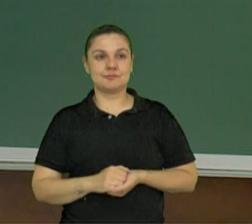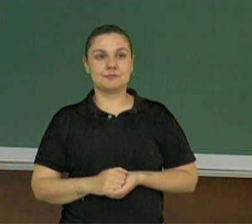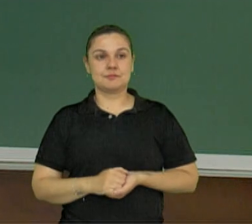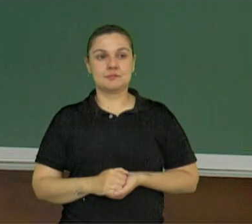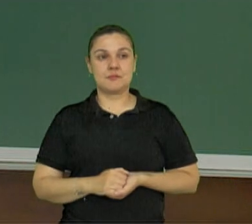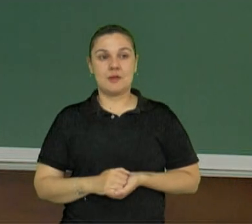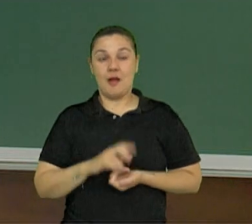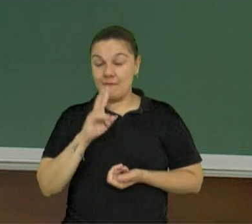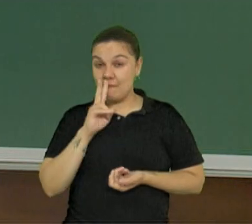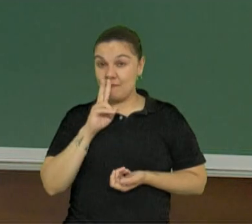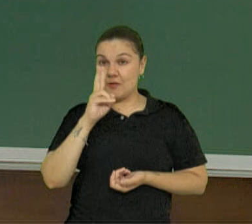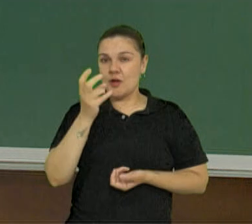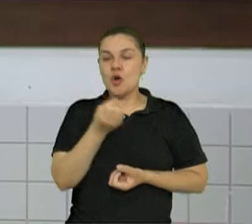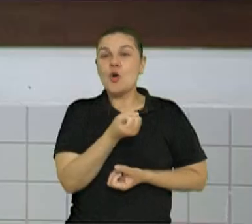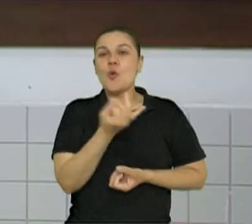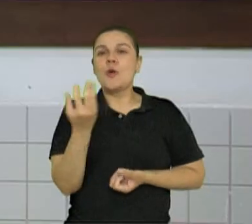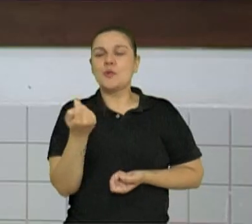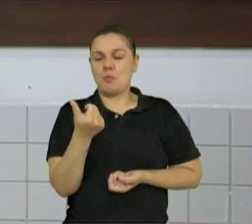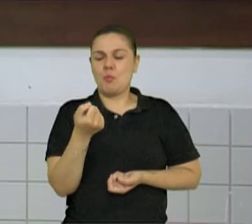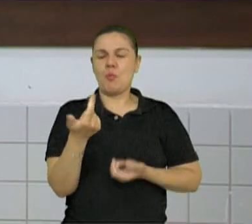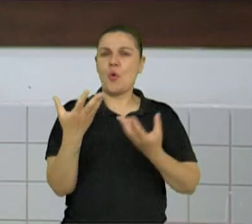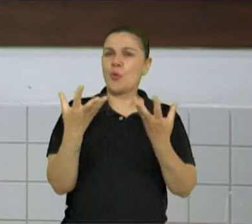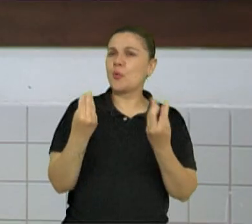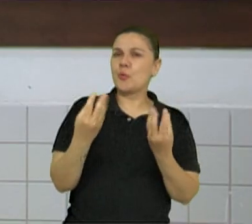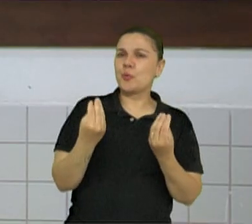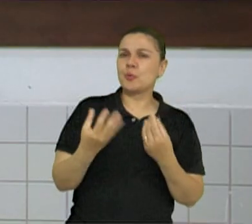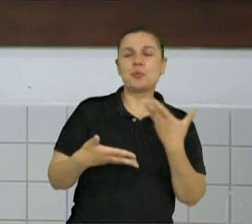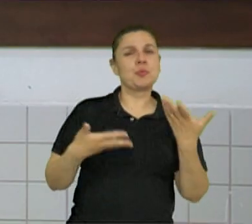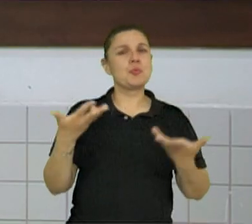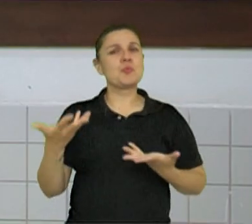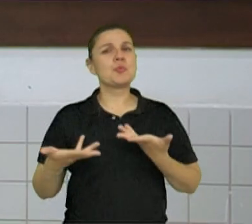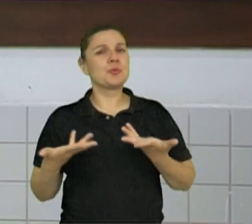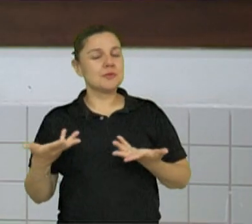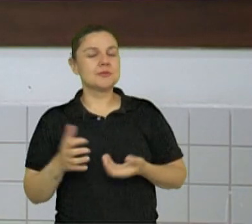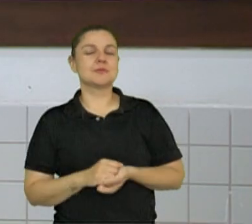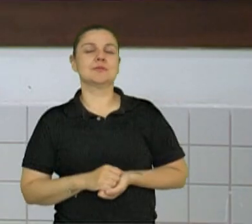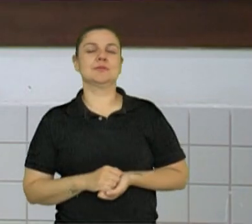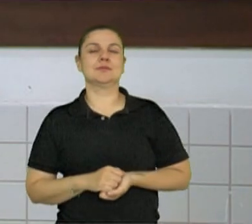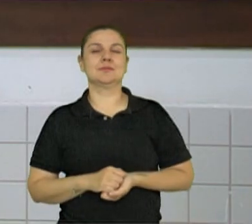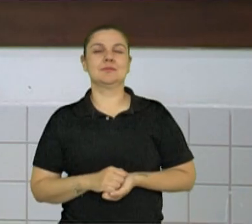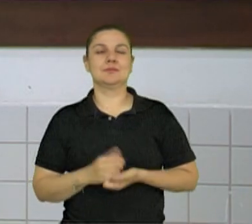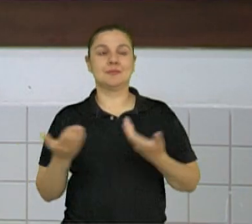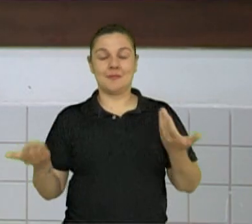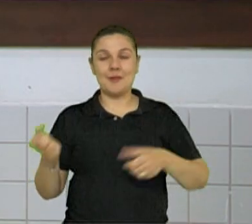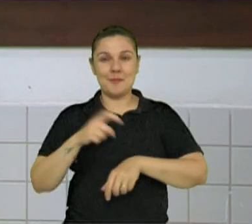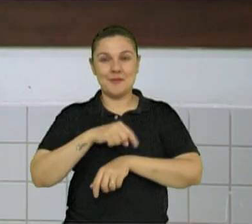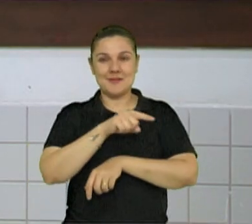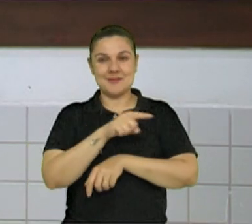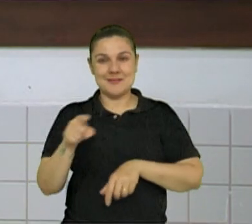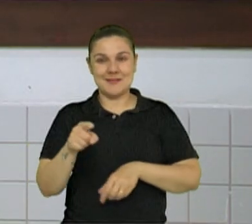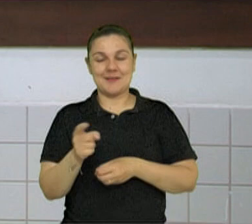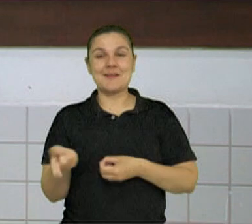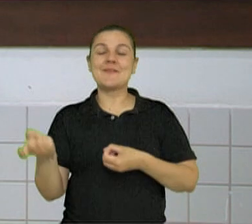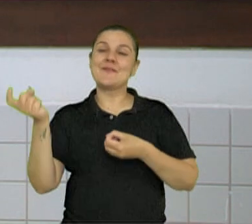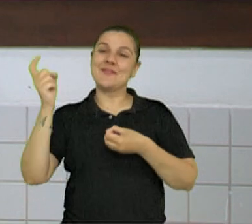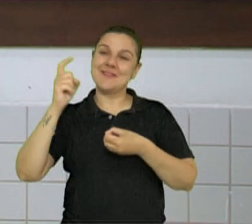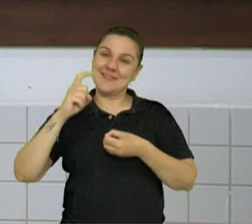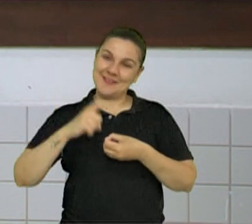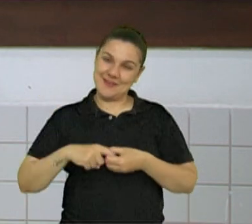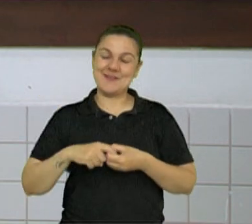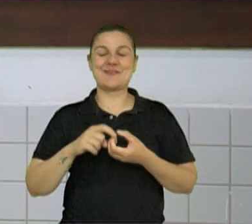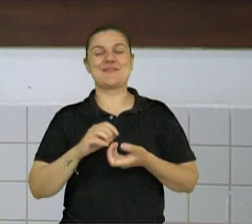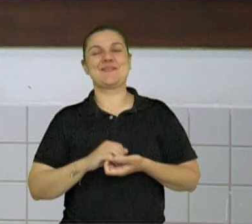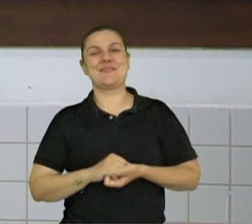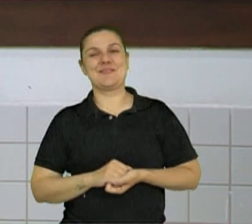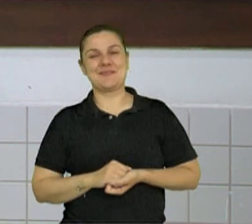acontecer. E a intensidade, o quanto que isso acontece. Vou dar um tempo para você localizar essas